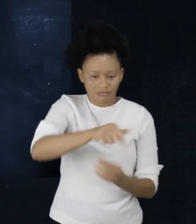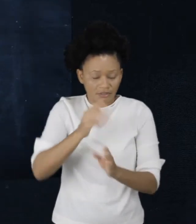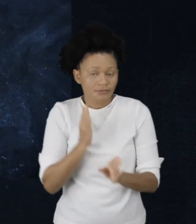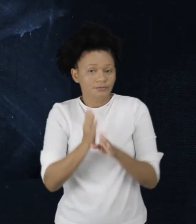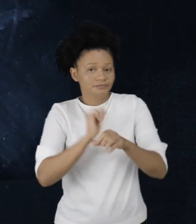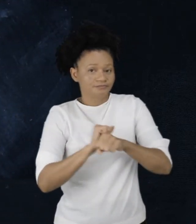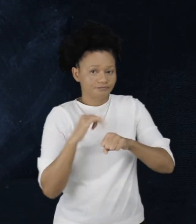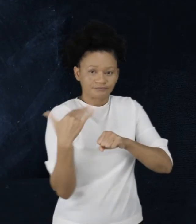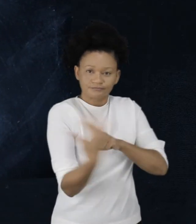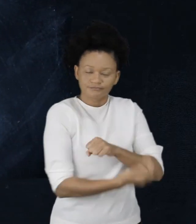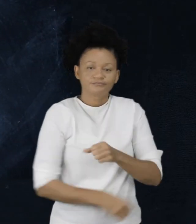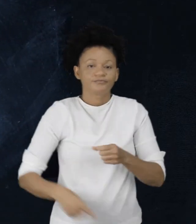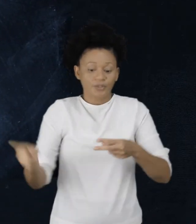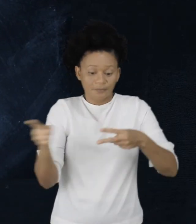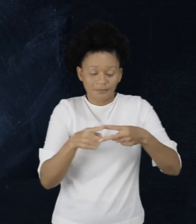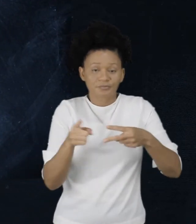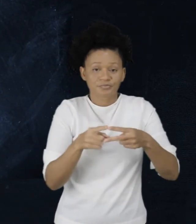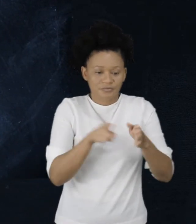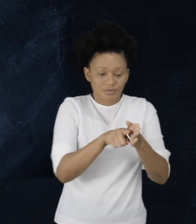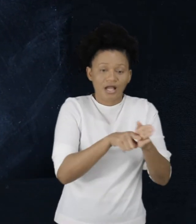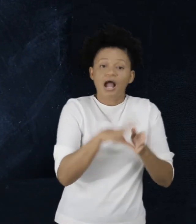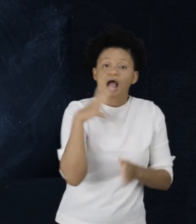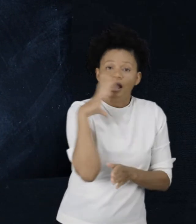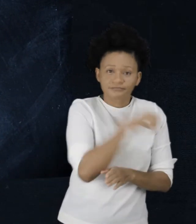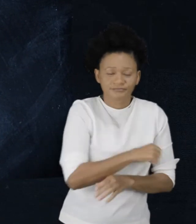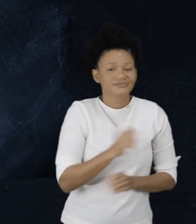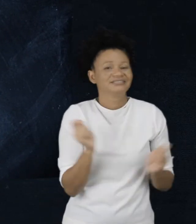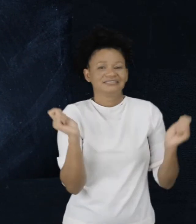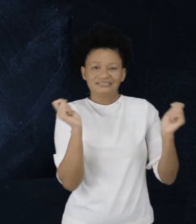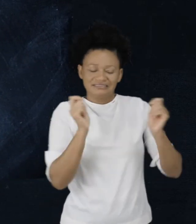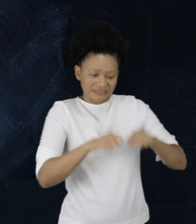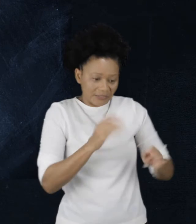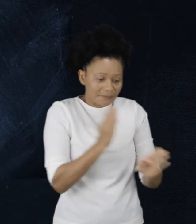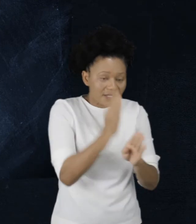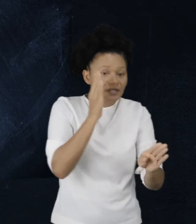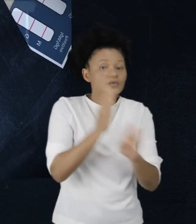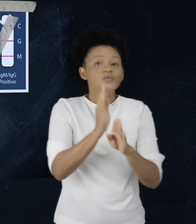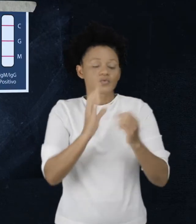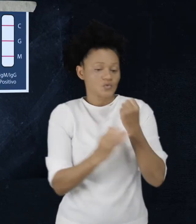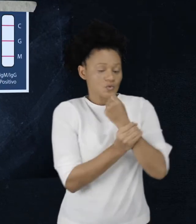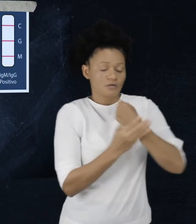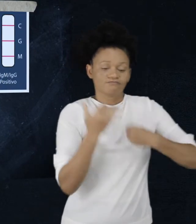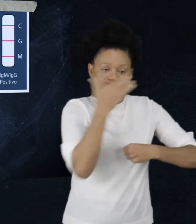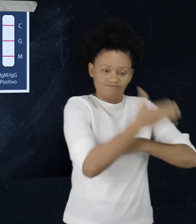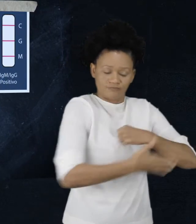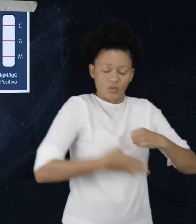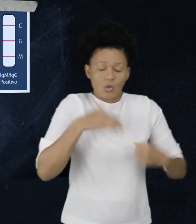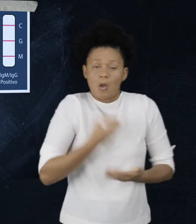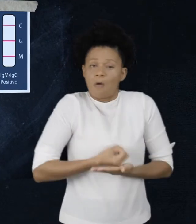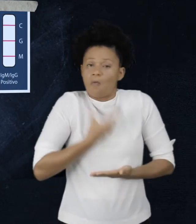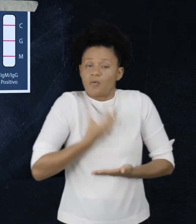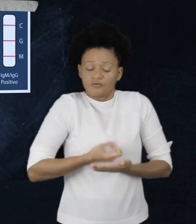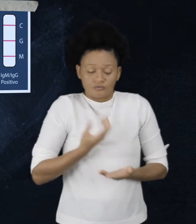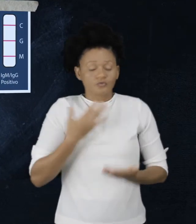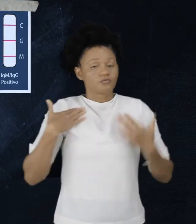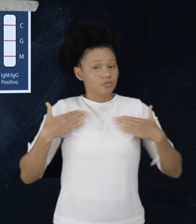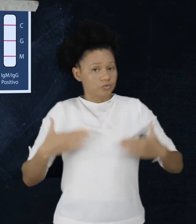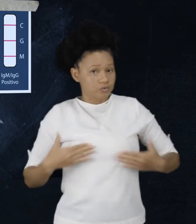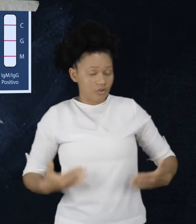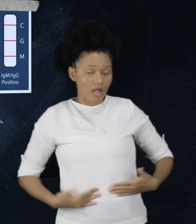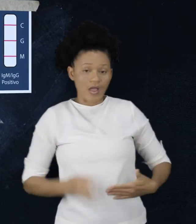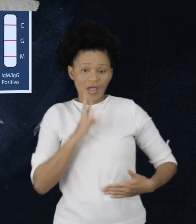COVID-19. O primeiro é o teste rápido, capaz de detectar os anticorpos produzidos pelo nosso corpo